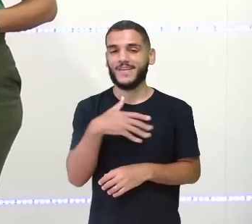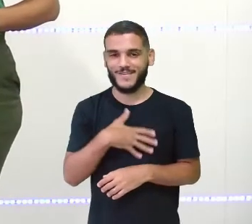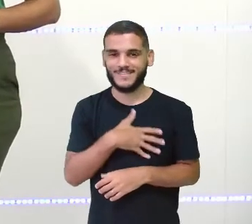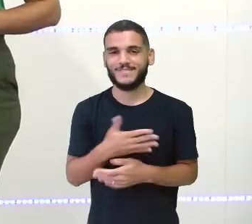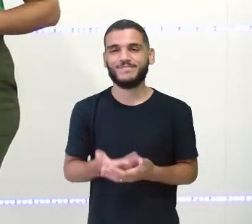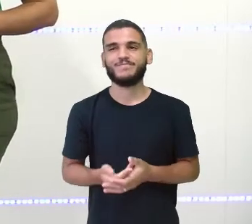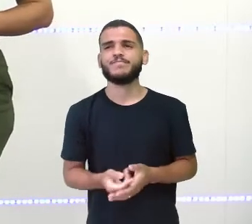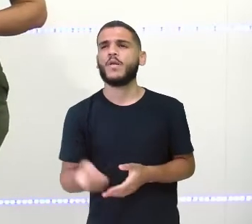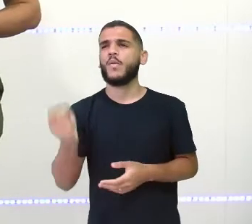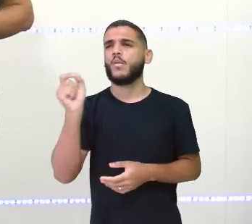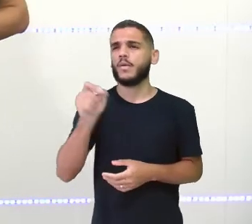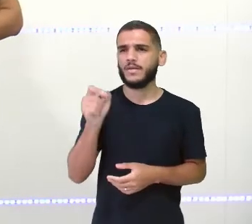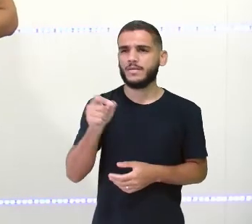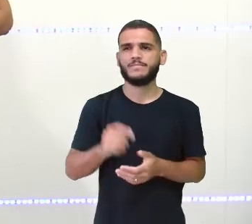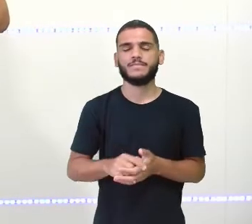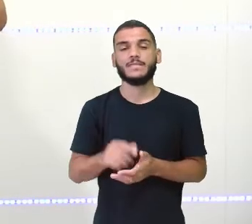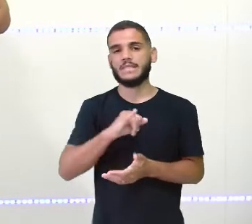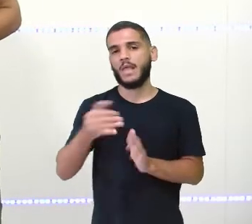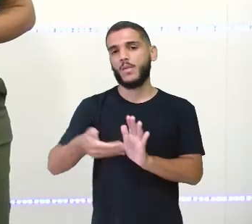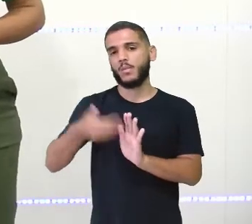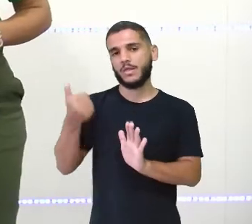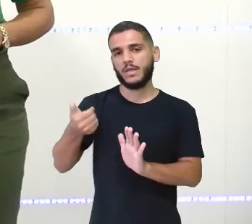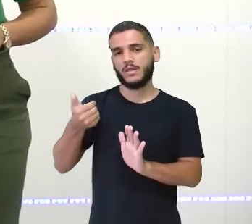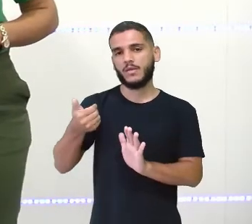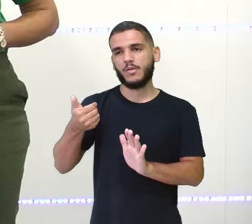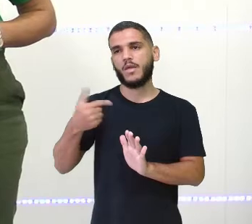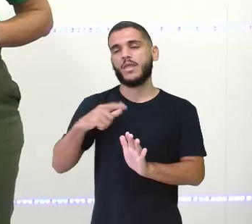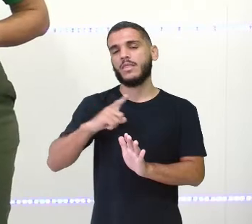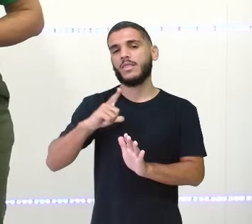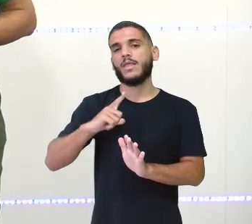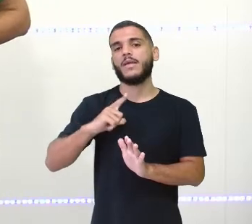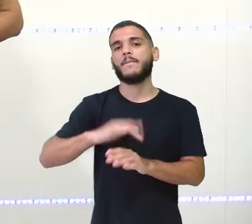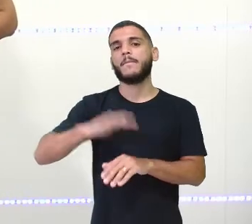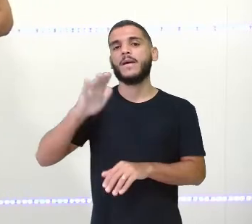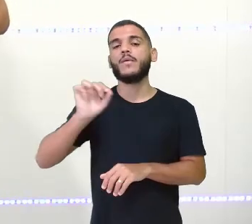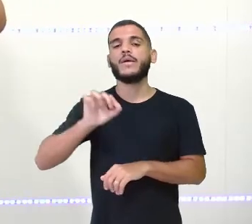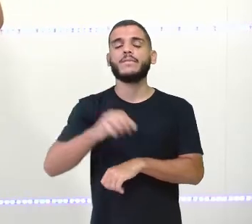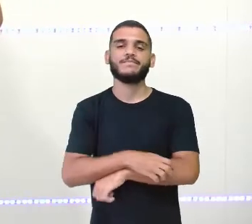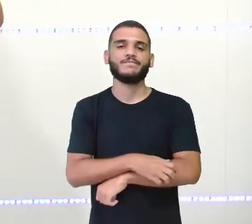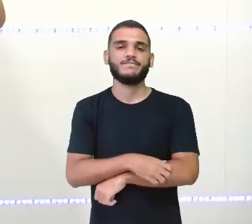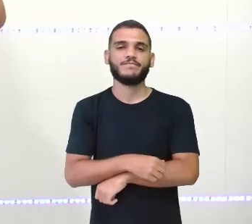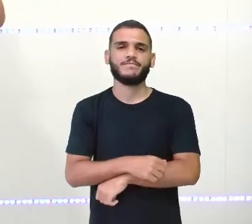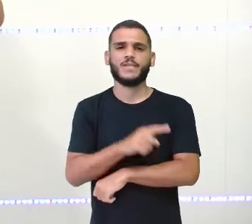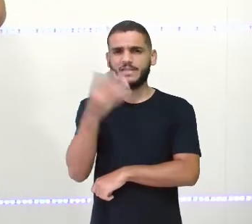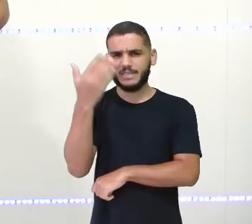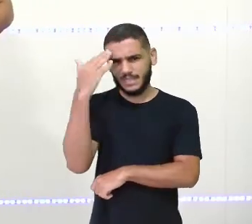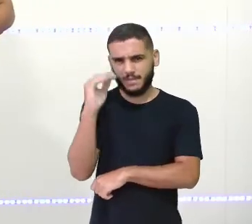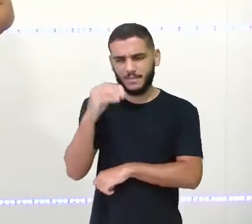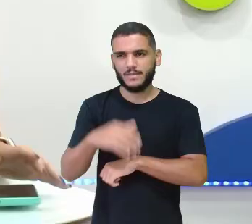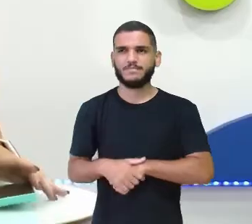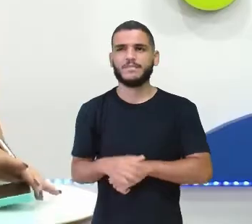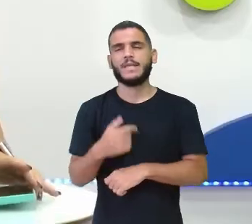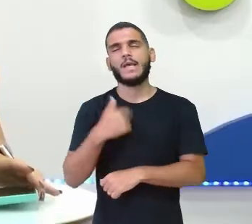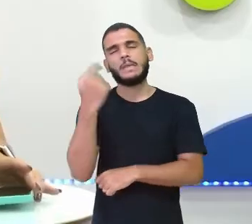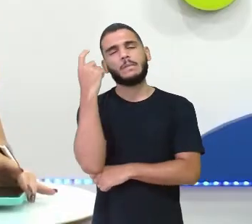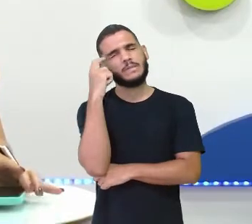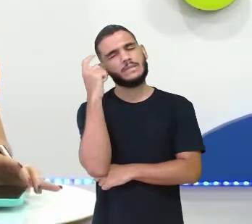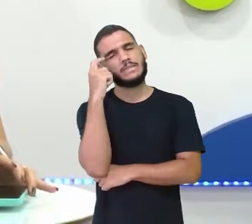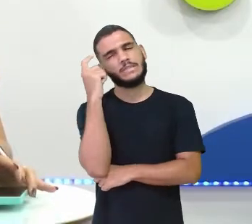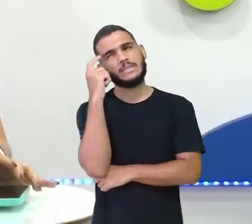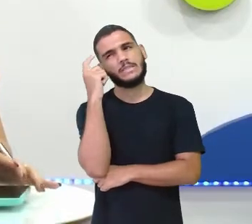hein? O que é o que é? Quanto mais eu tiro, mais eu tenho. Você sabe... Professora Kátia, quanto mais eu tiro, mais eu